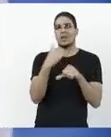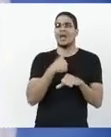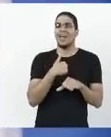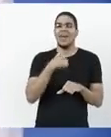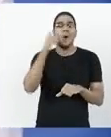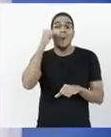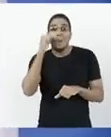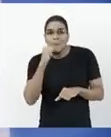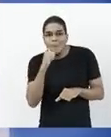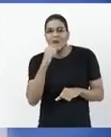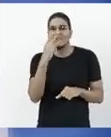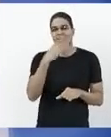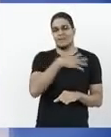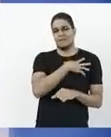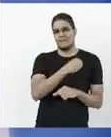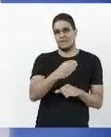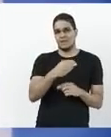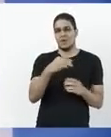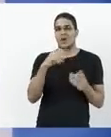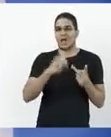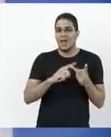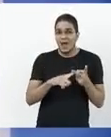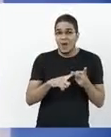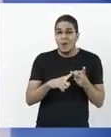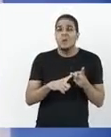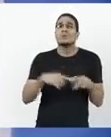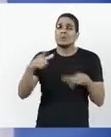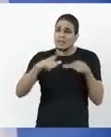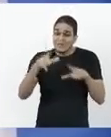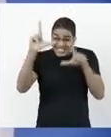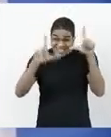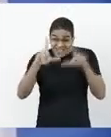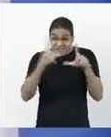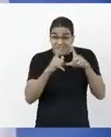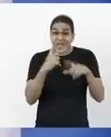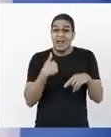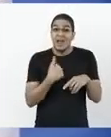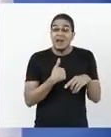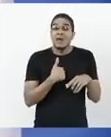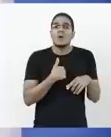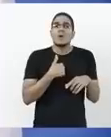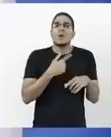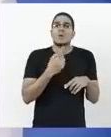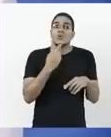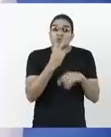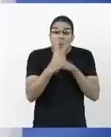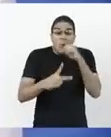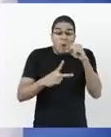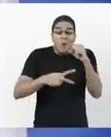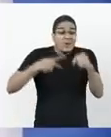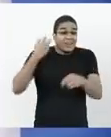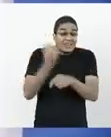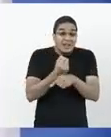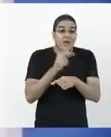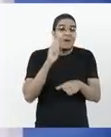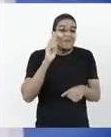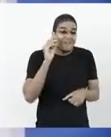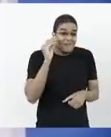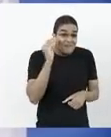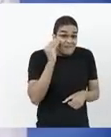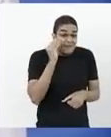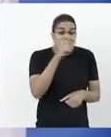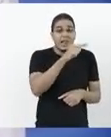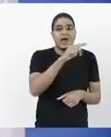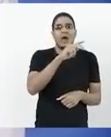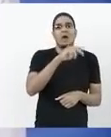documentarista. Passei 2 anos em cima do lixão do Aurá, vendo a miséria e o crime humanitário que foi cometido contra aquelas pessoas, todas que não foram